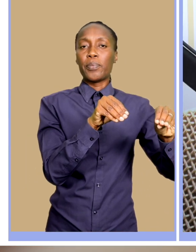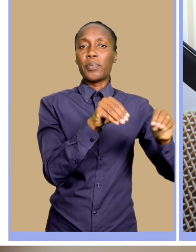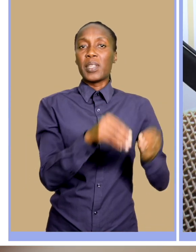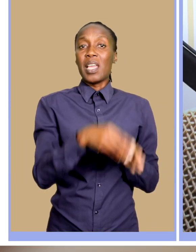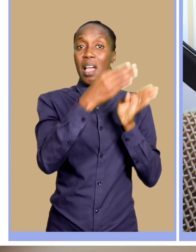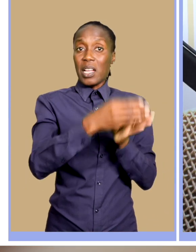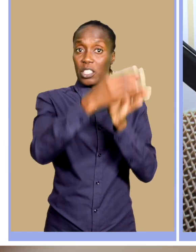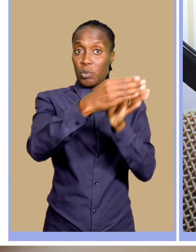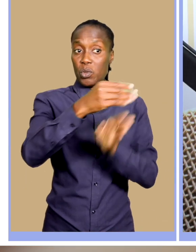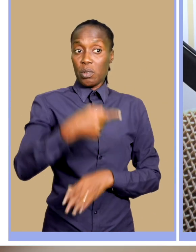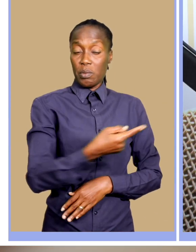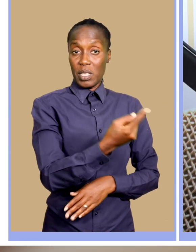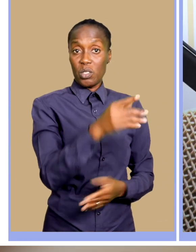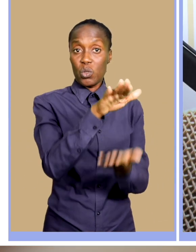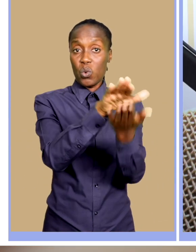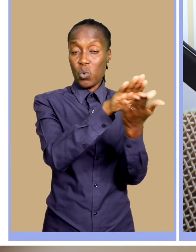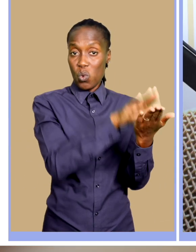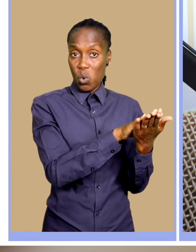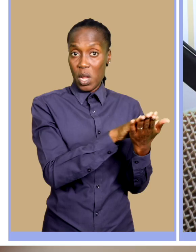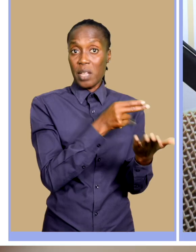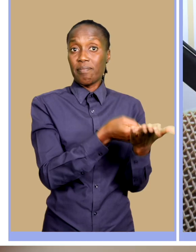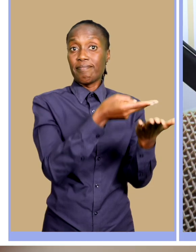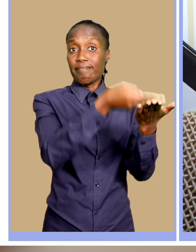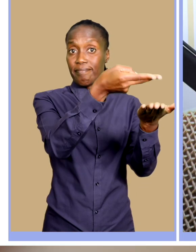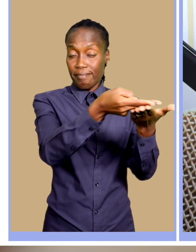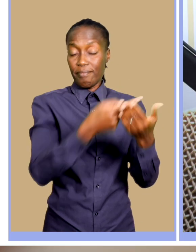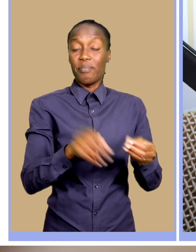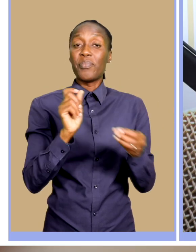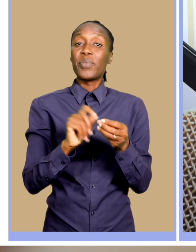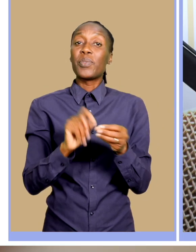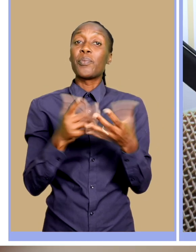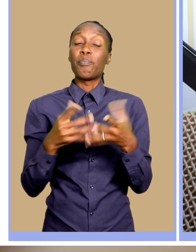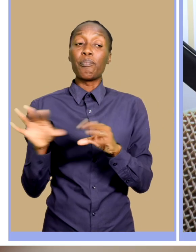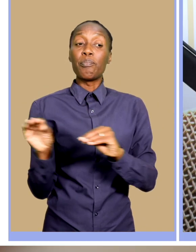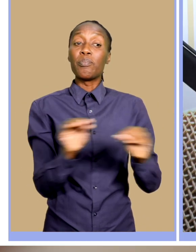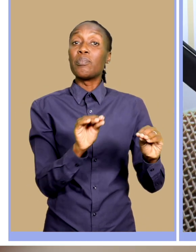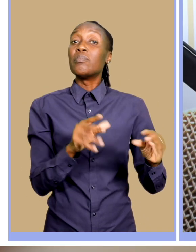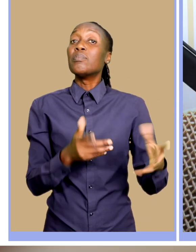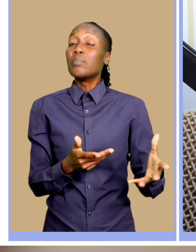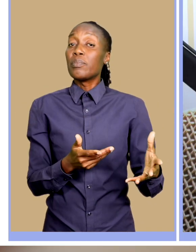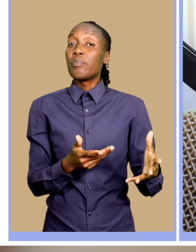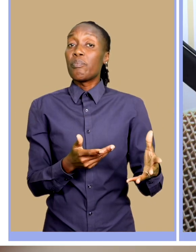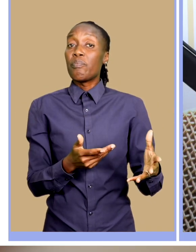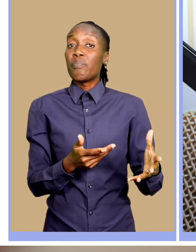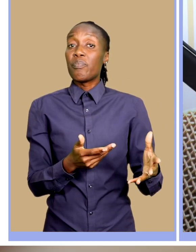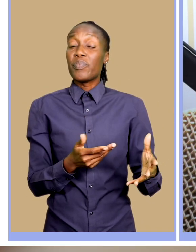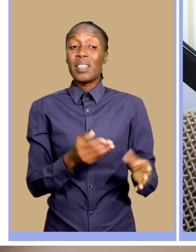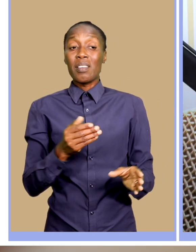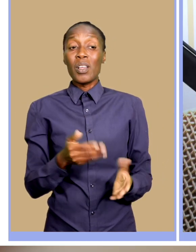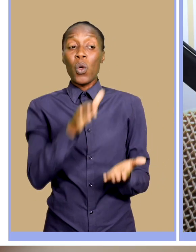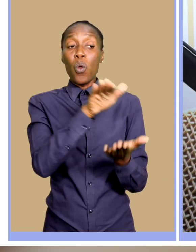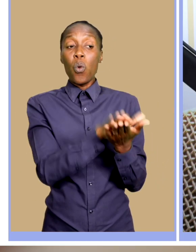E nesta evacuação, nós temos que prever que vamos encontrar pessoas com diferentes tipos